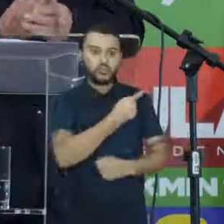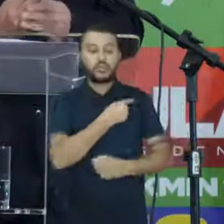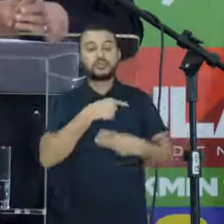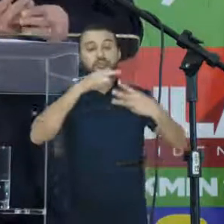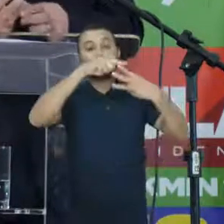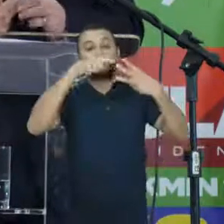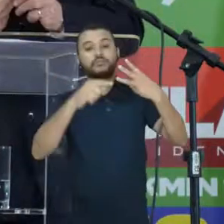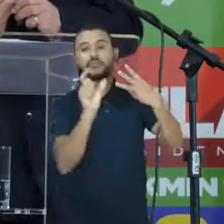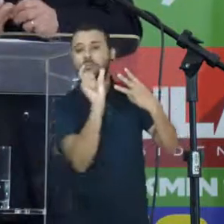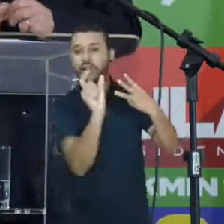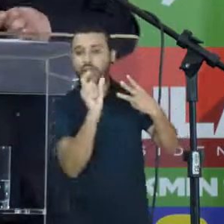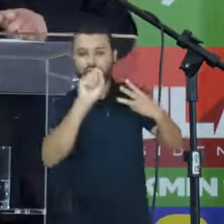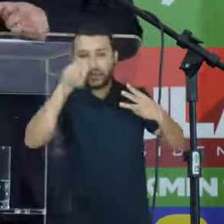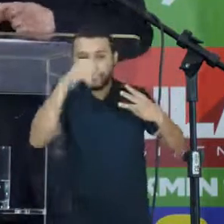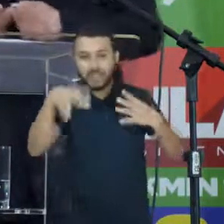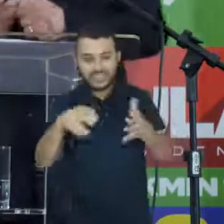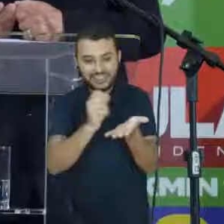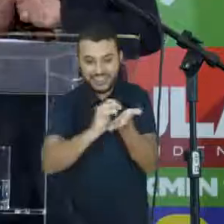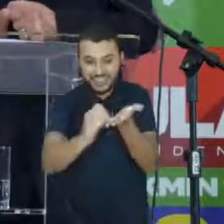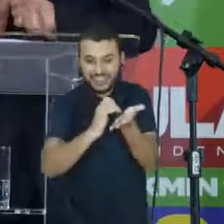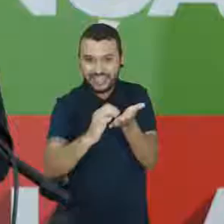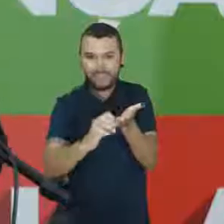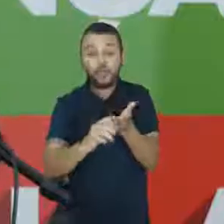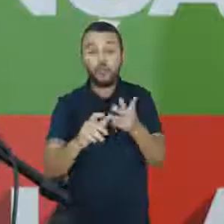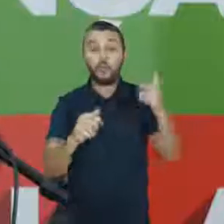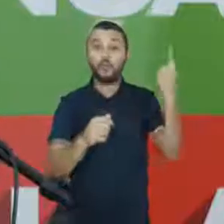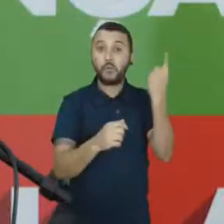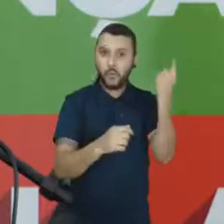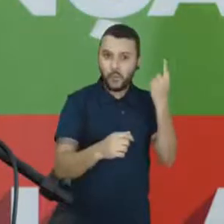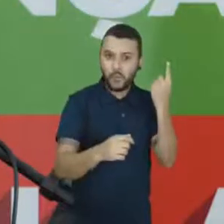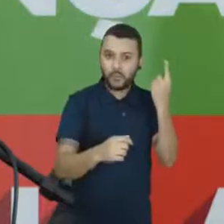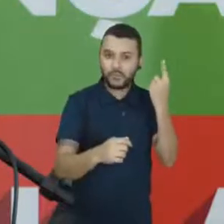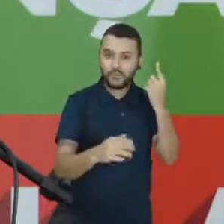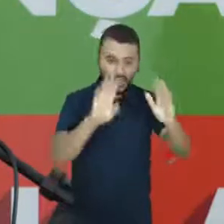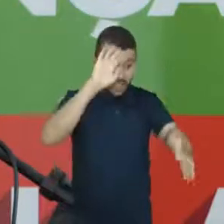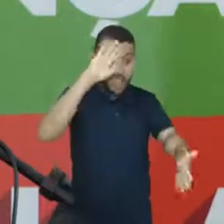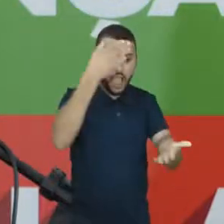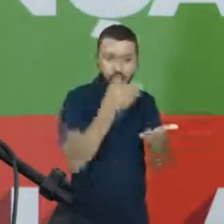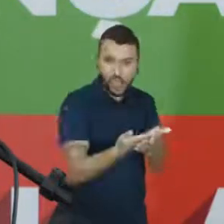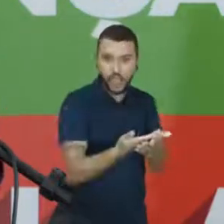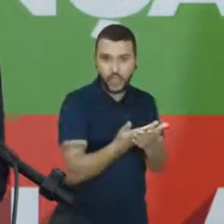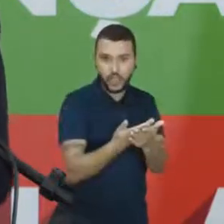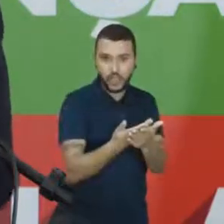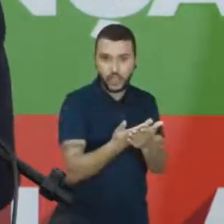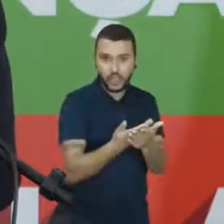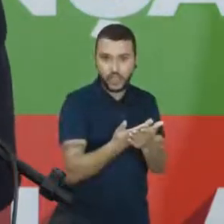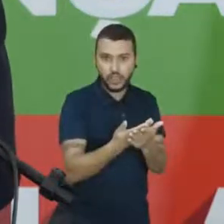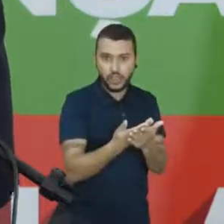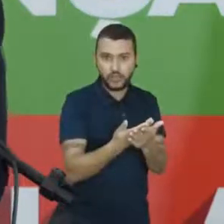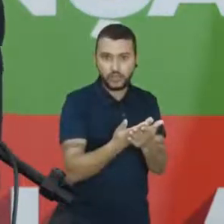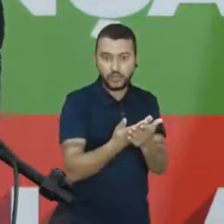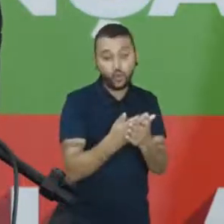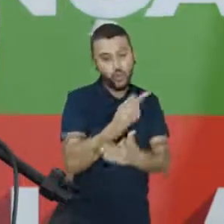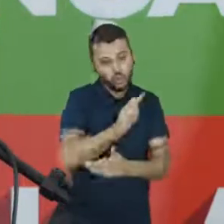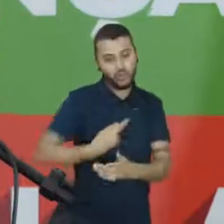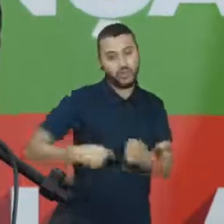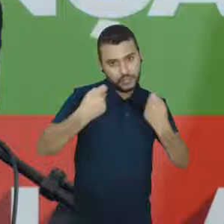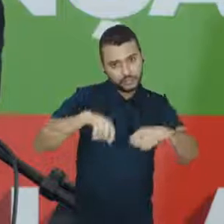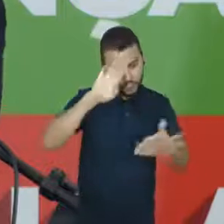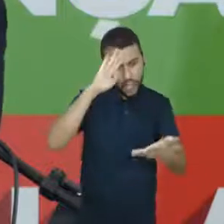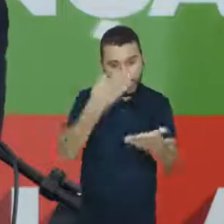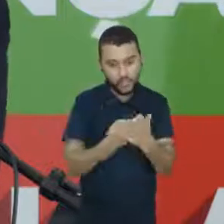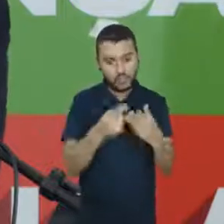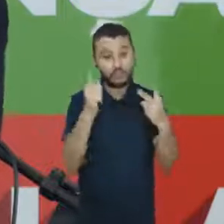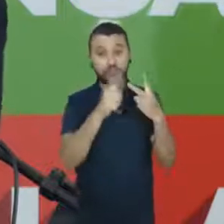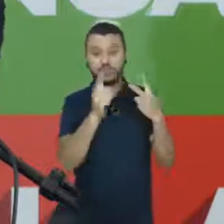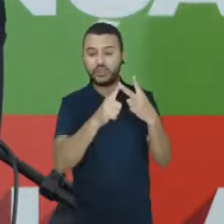teu computador aí. Primeiro, credibilidade, que o governo tem que ter. Segundo,